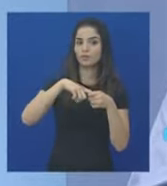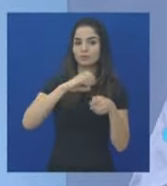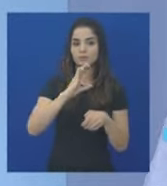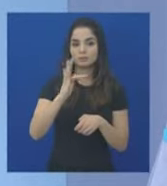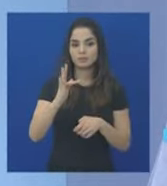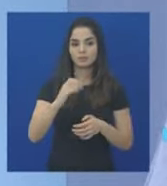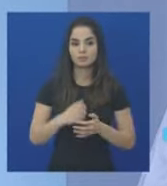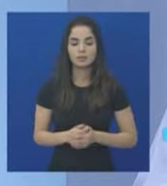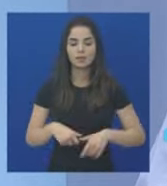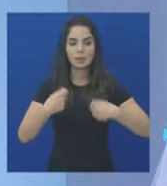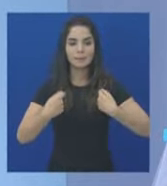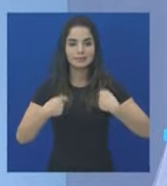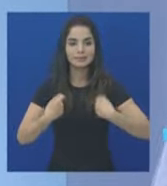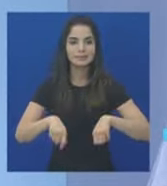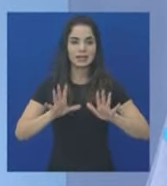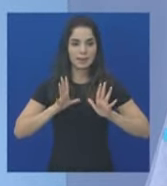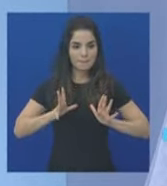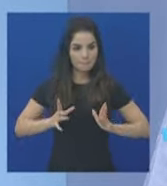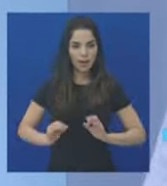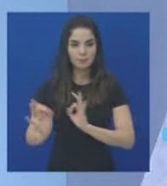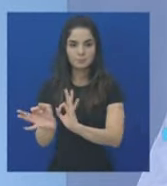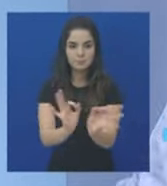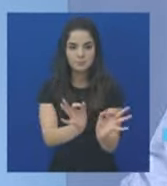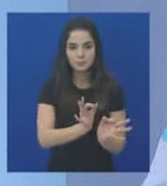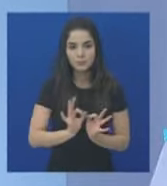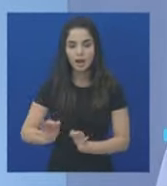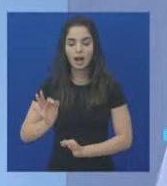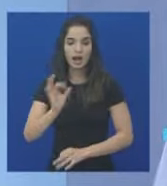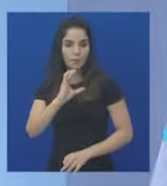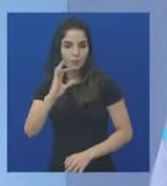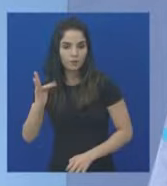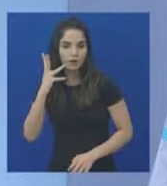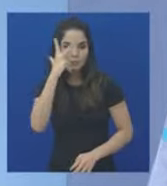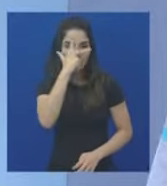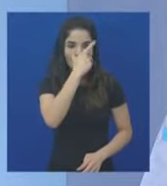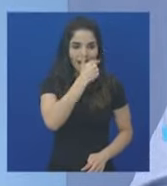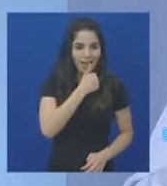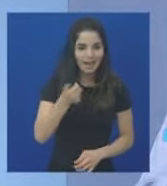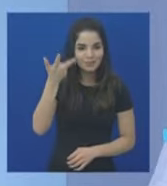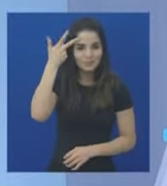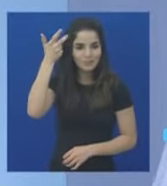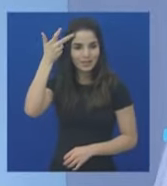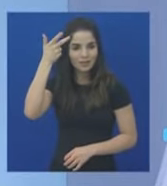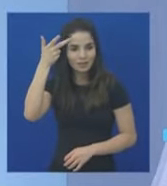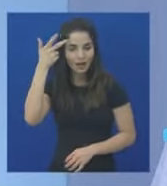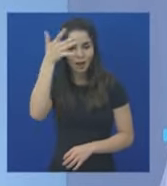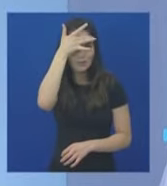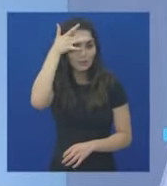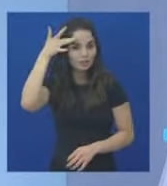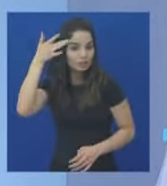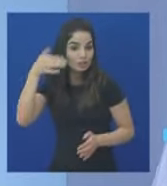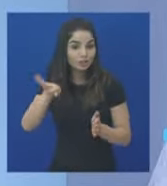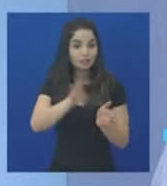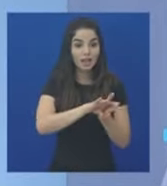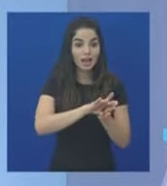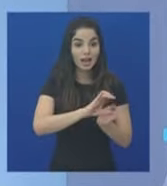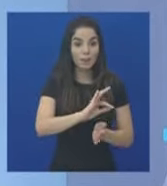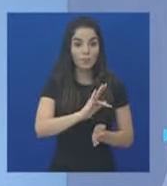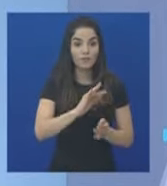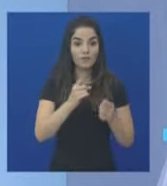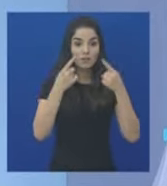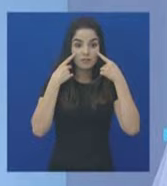Precisamos limpar a cidade, arrumar a cidade. Além das nossas belezas naturais, o turista precisa chegar aqui e encontrar uma